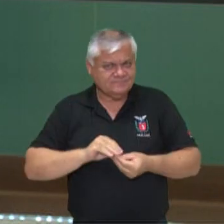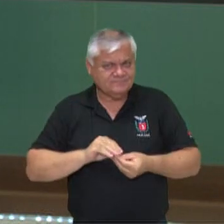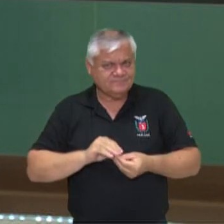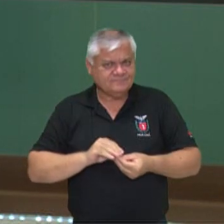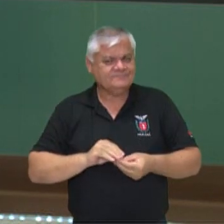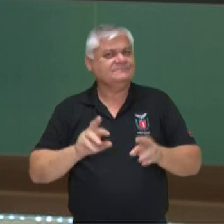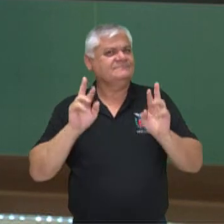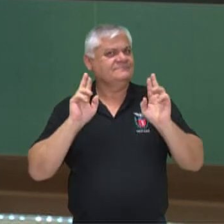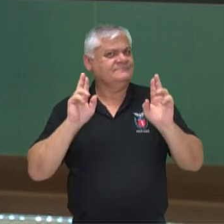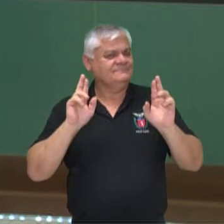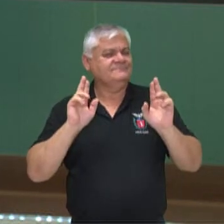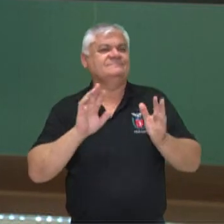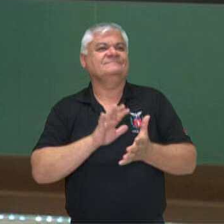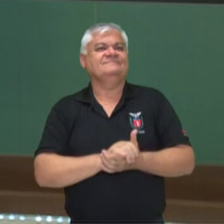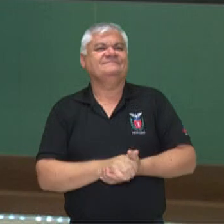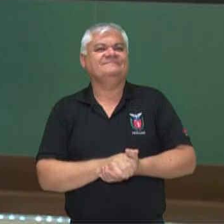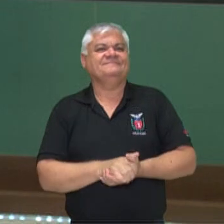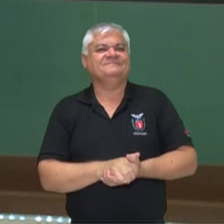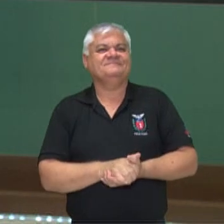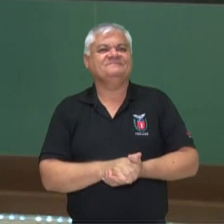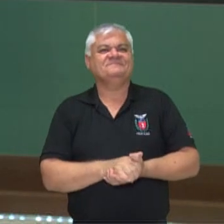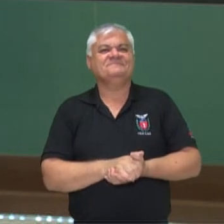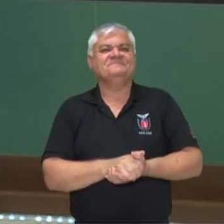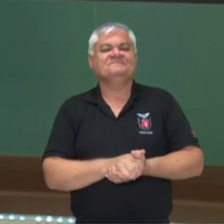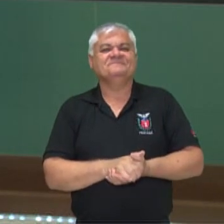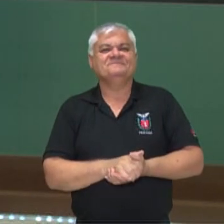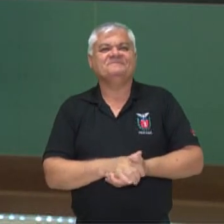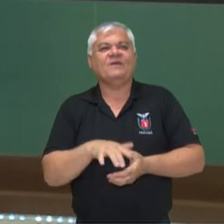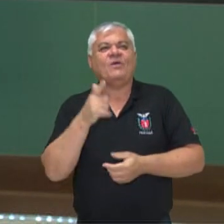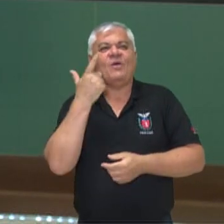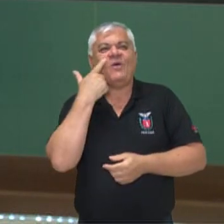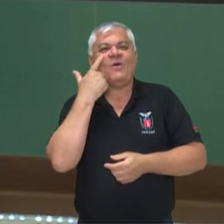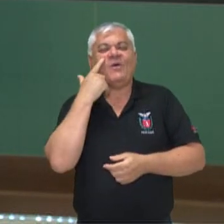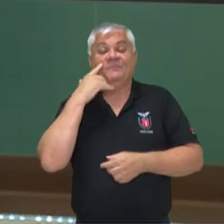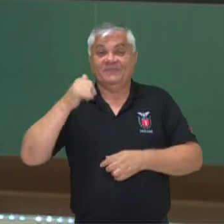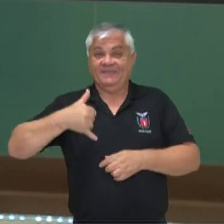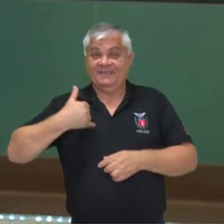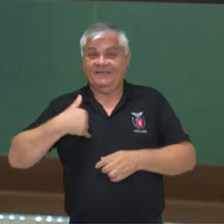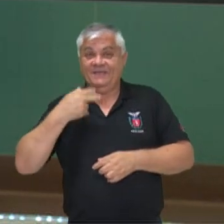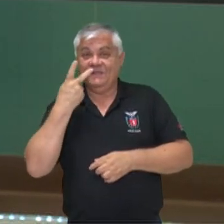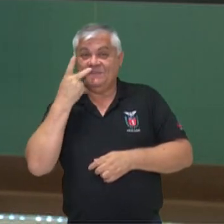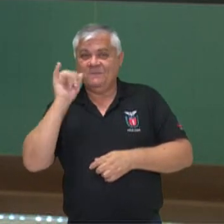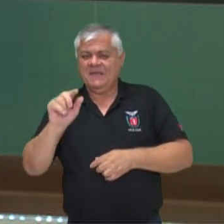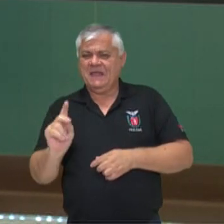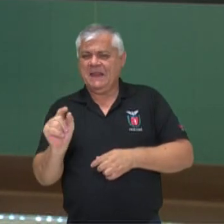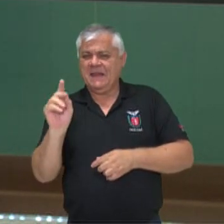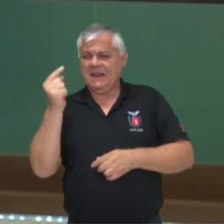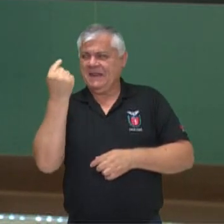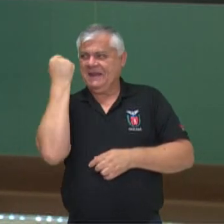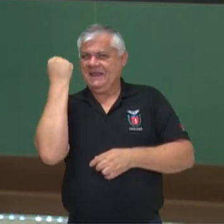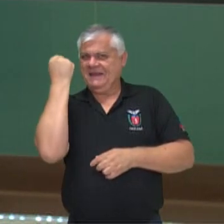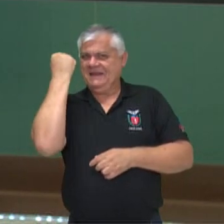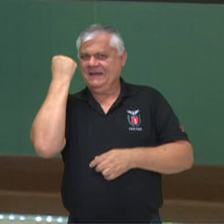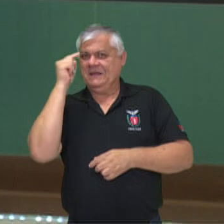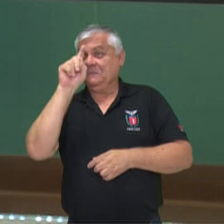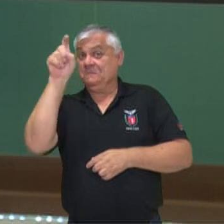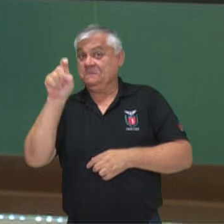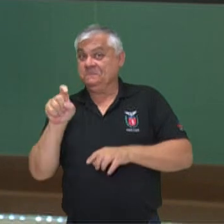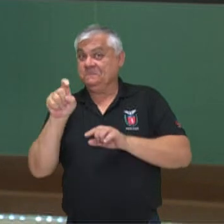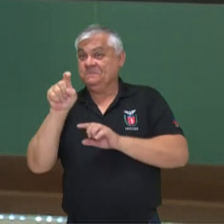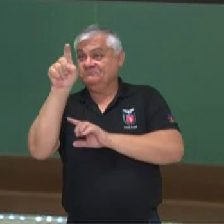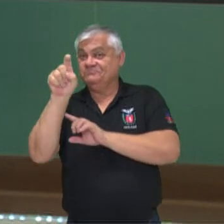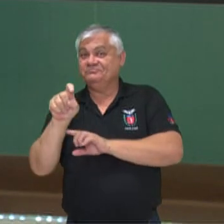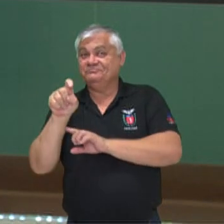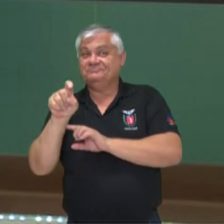Espero que sim, espero que sim. Vamos ver. Aí ele fala o seguinte, a idade do pai, lá tantos anos atrás, ou